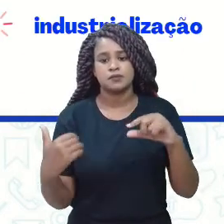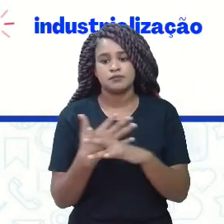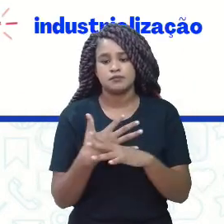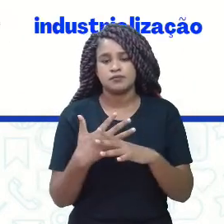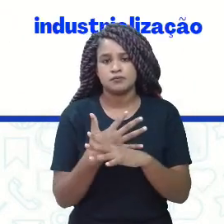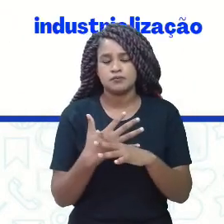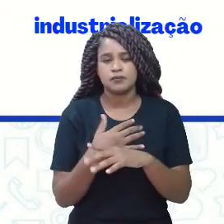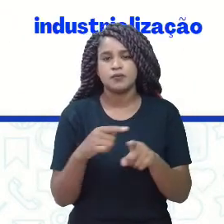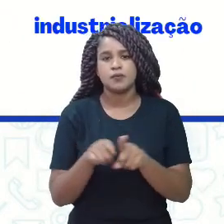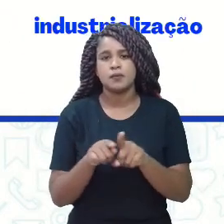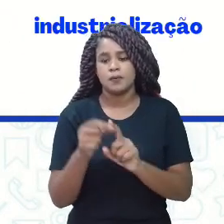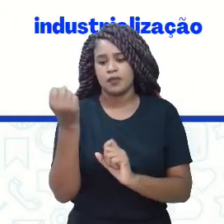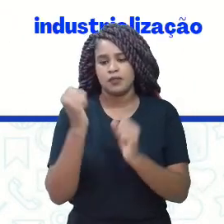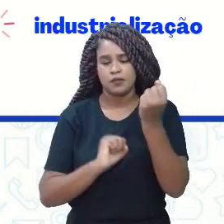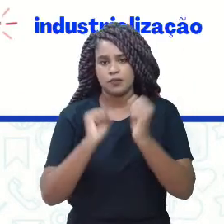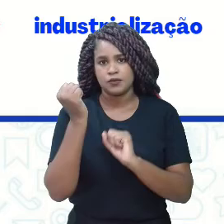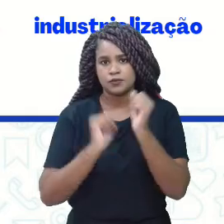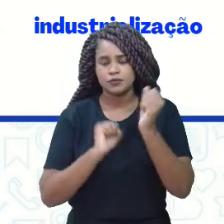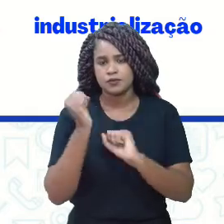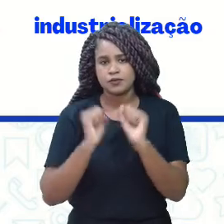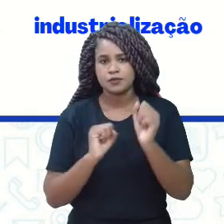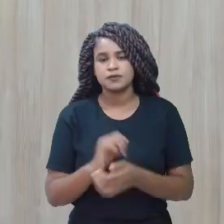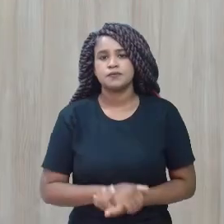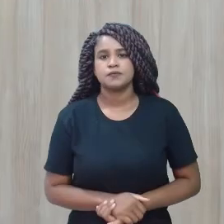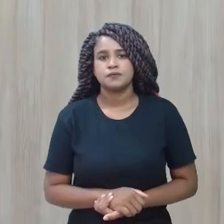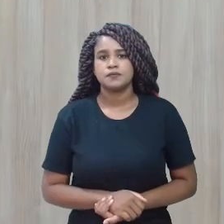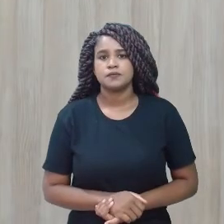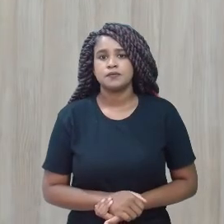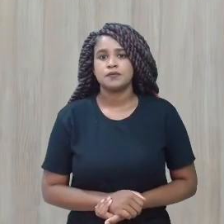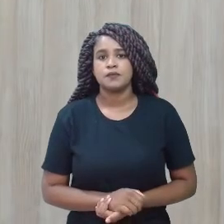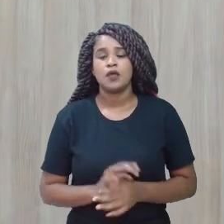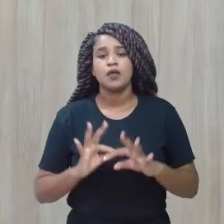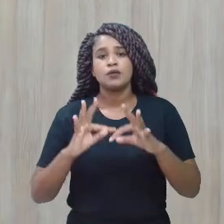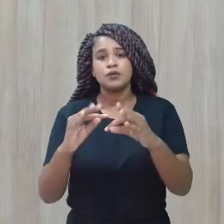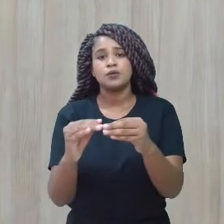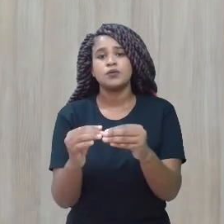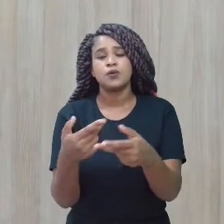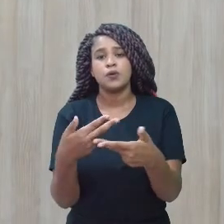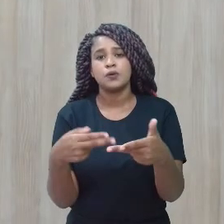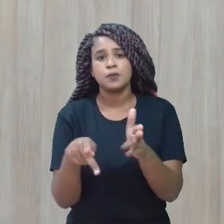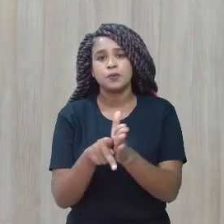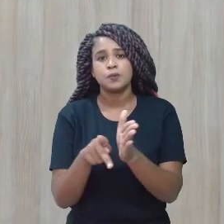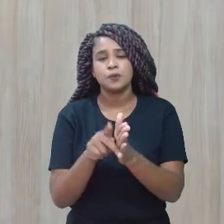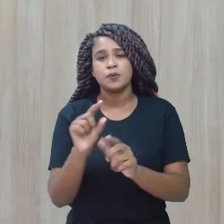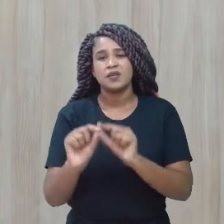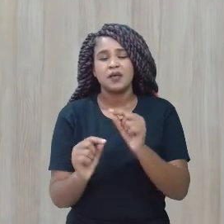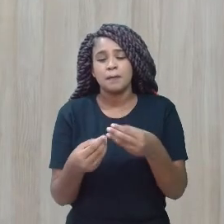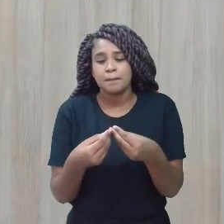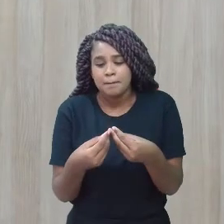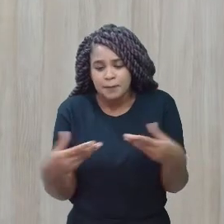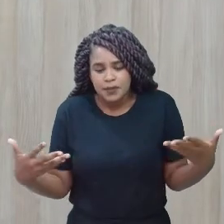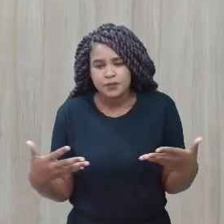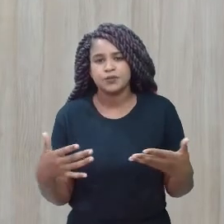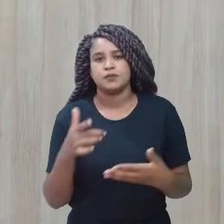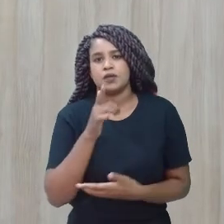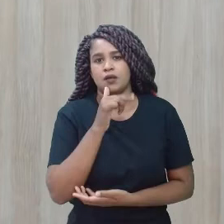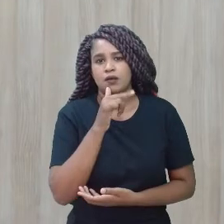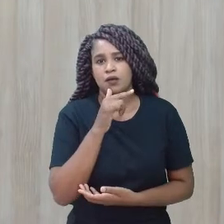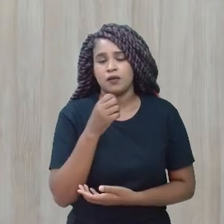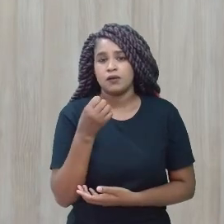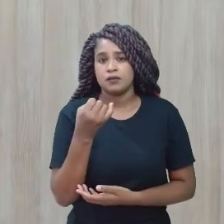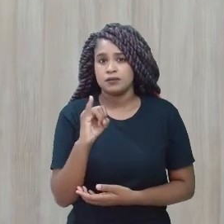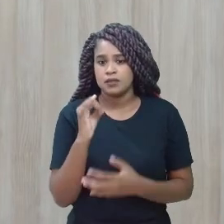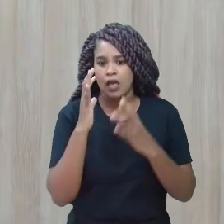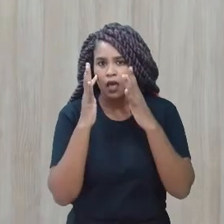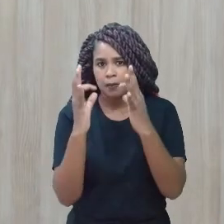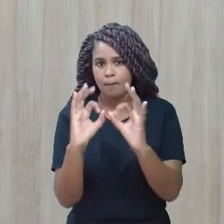e industrialização. Tudo isso são fatores que podem prejudicar os nossos recursos hídricos se a gente não ficar